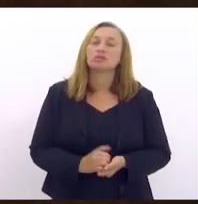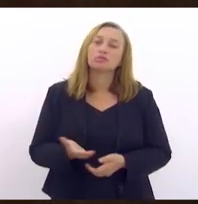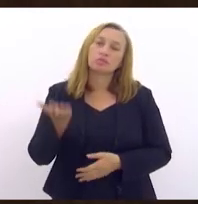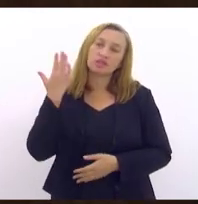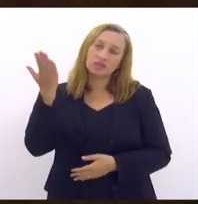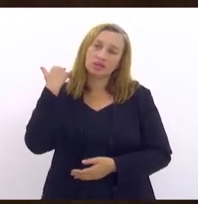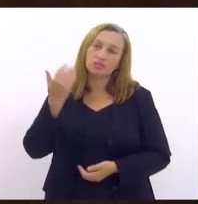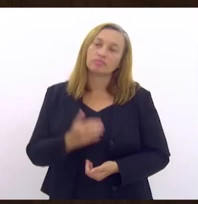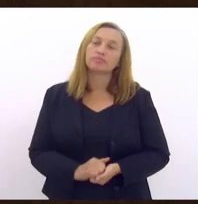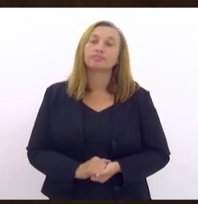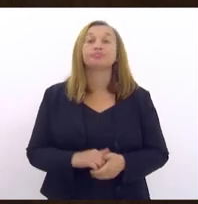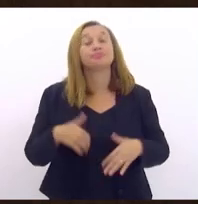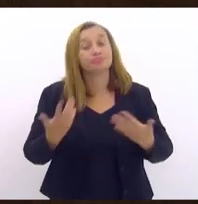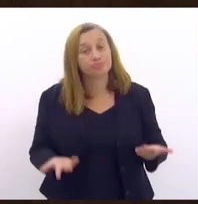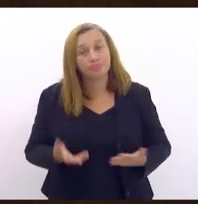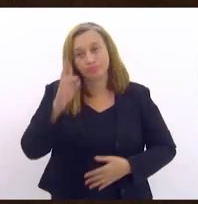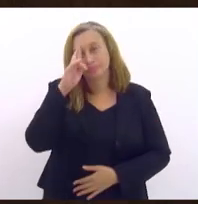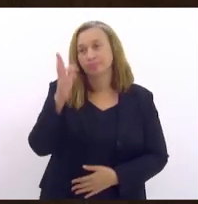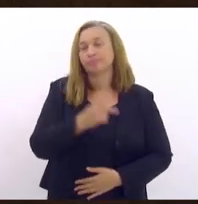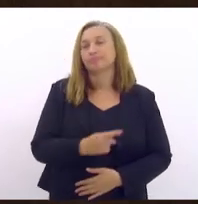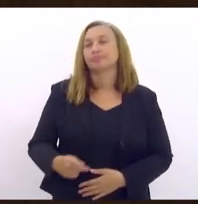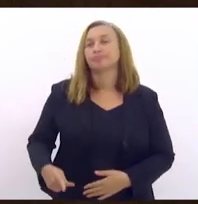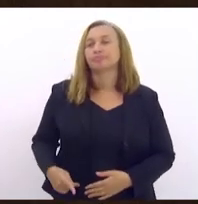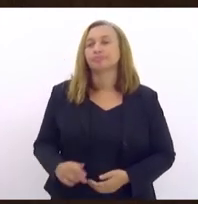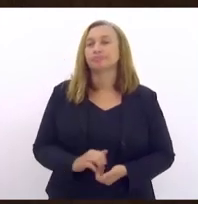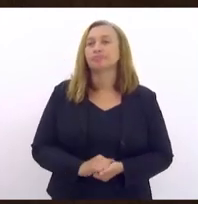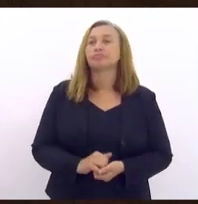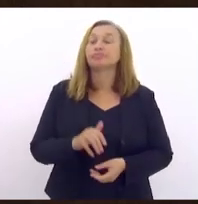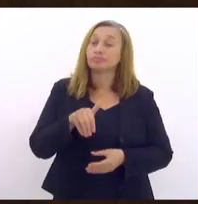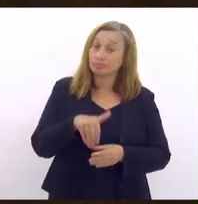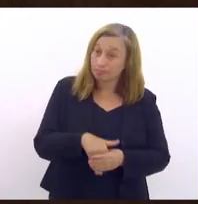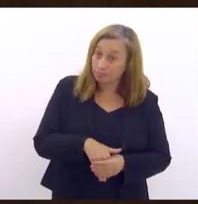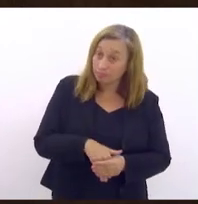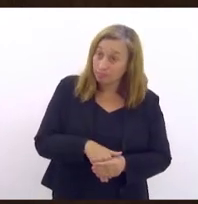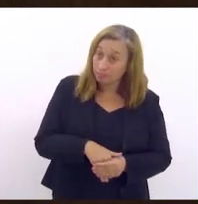época. Então, senhores presidentes, votei